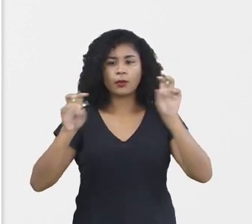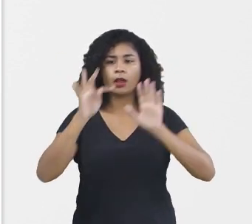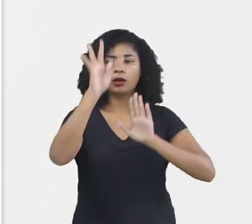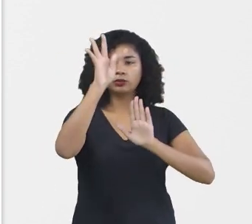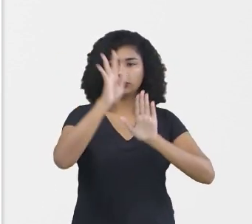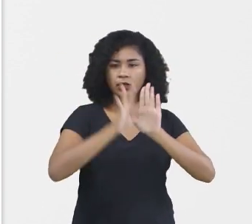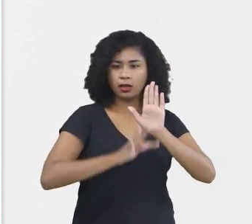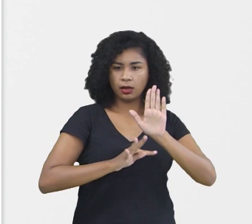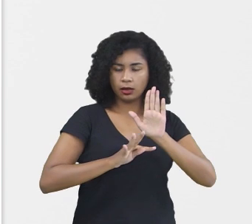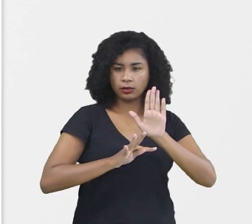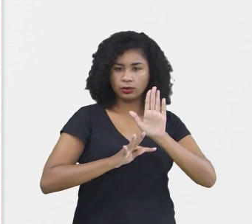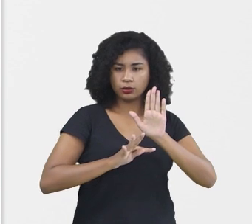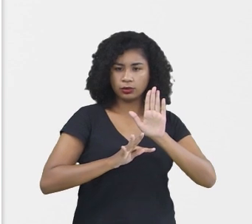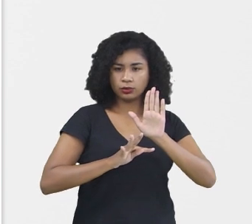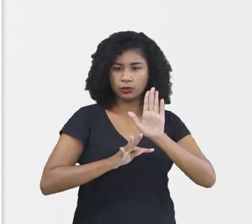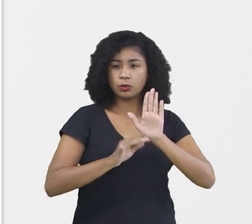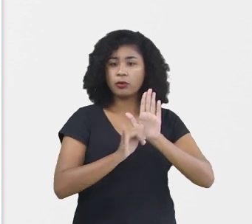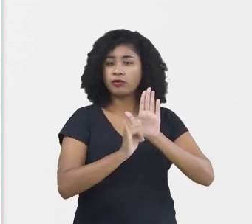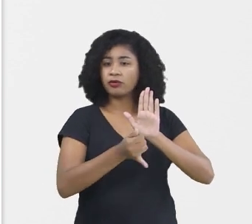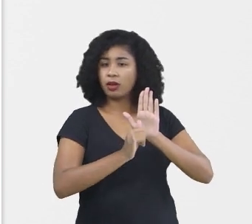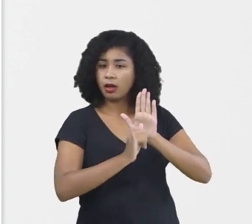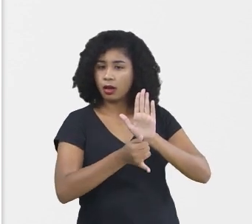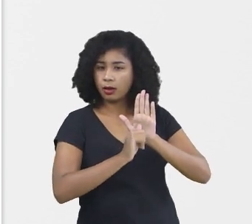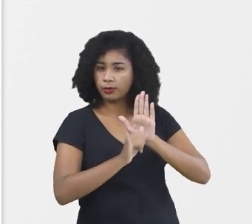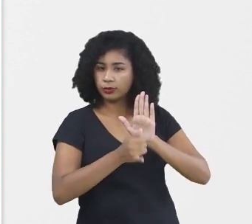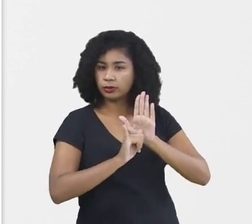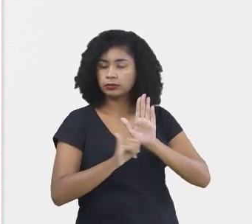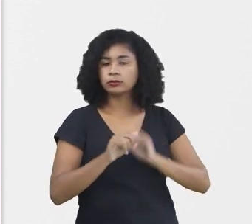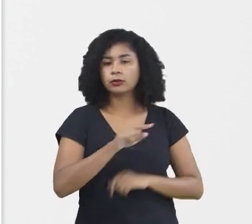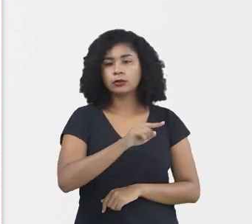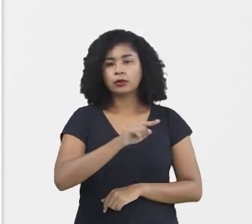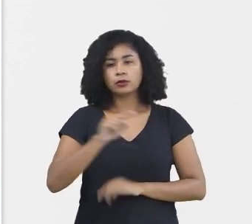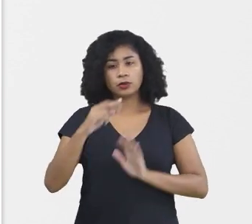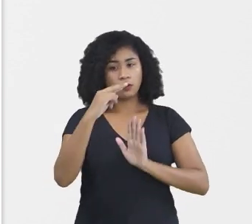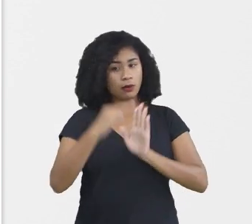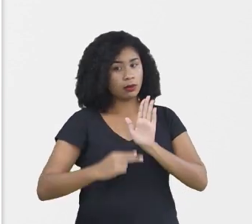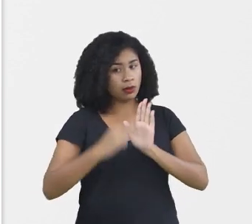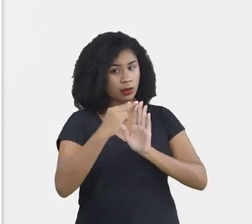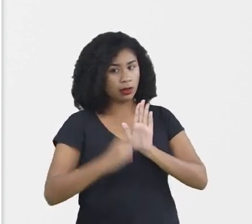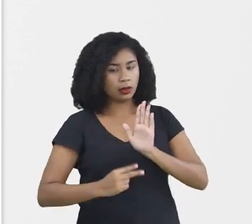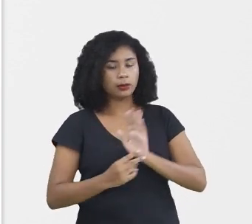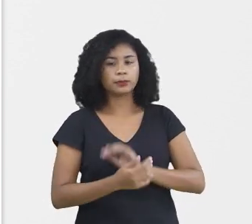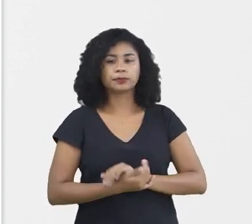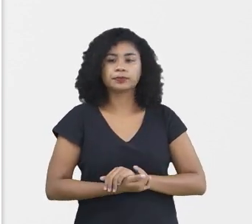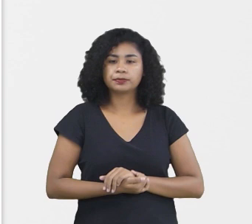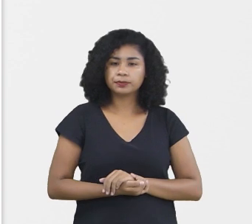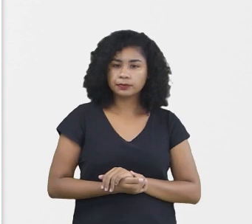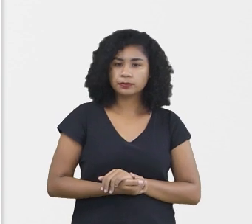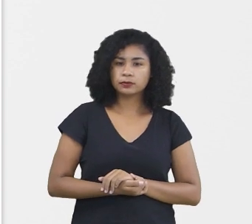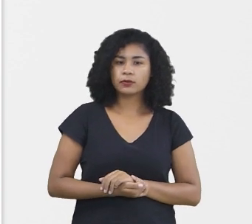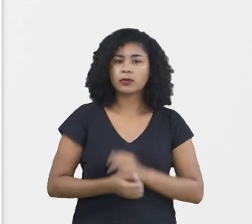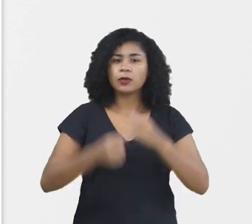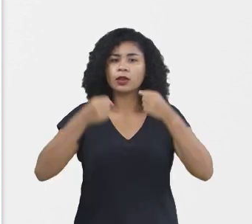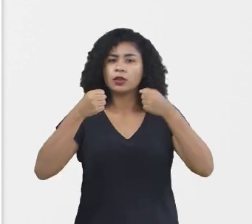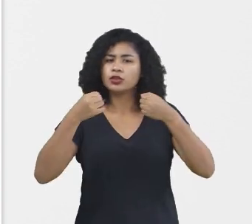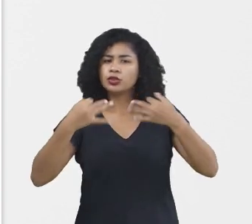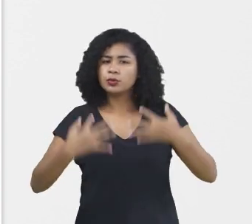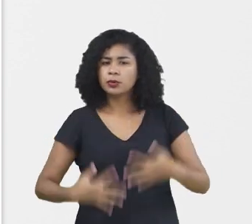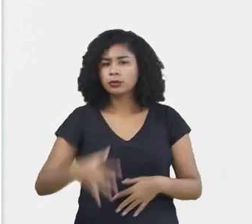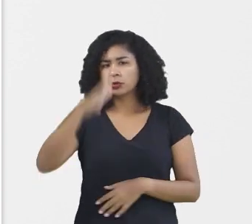vai contar uma fábula, tá? A galinha e os ovos de ouro, tá bom? Que ela vai contar aí